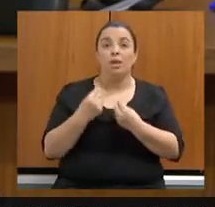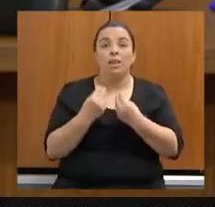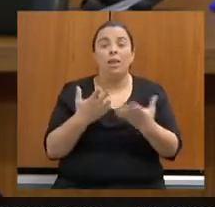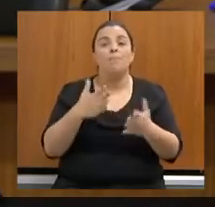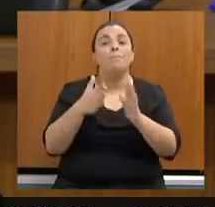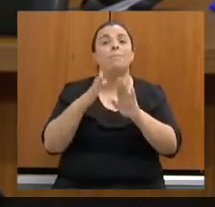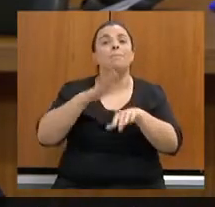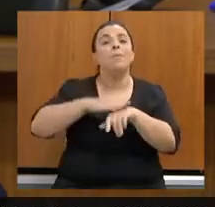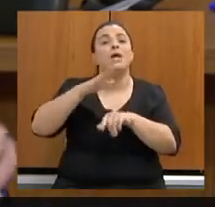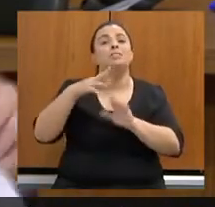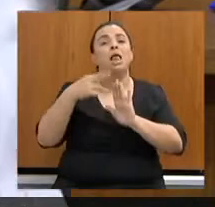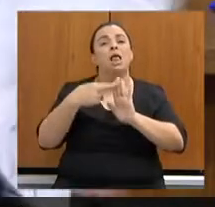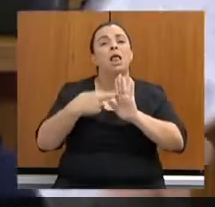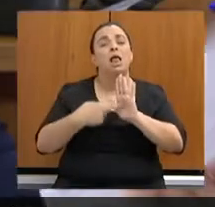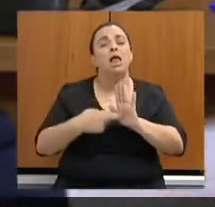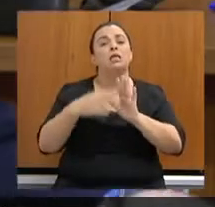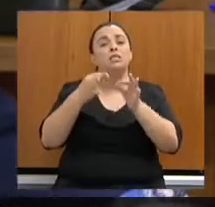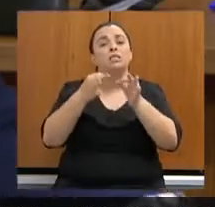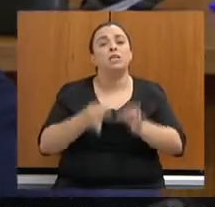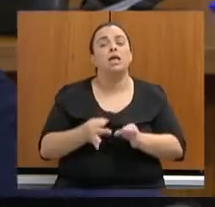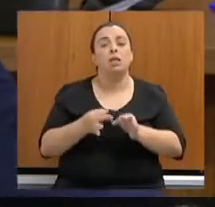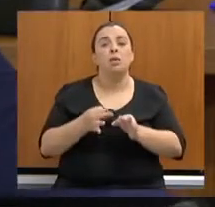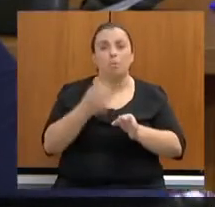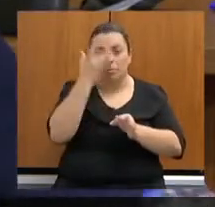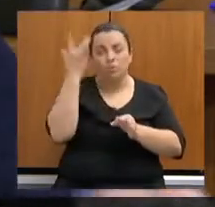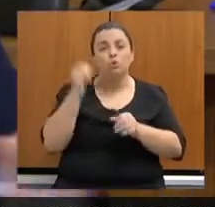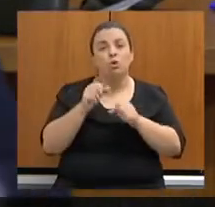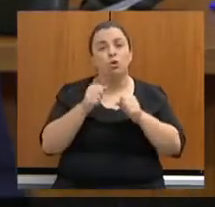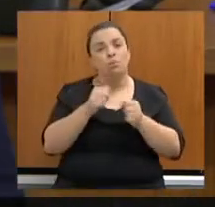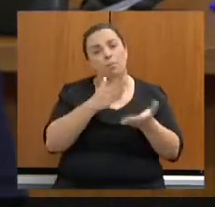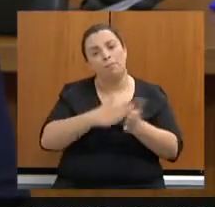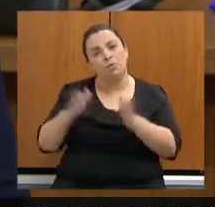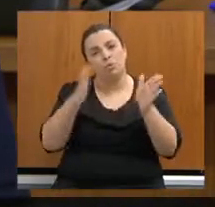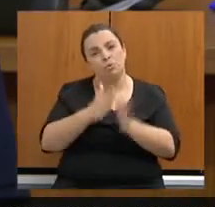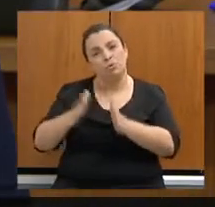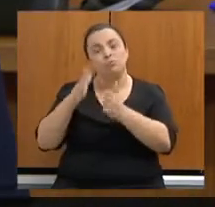mais regularidade para os nossos produtores de queijos artesanais